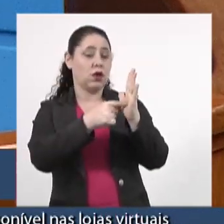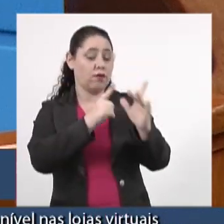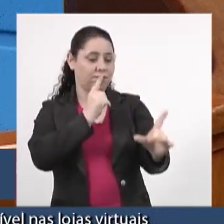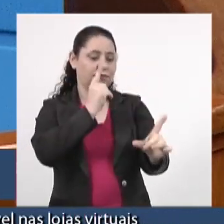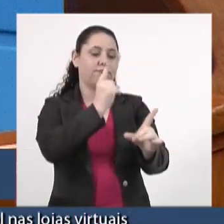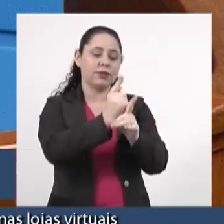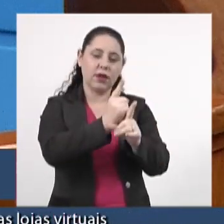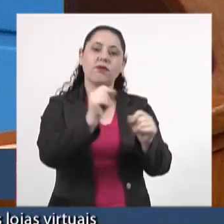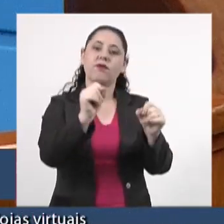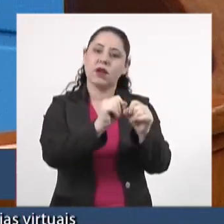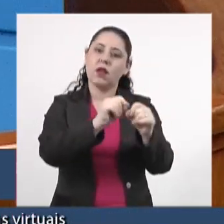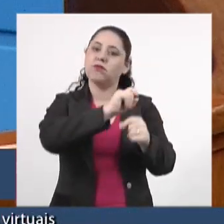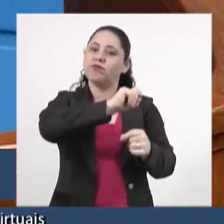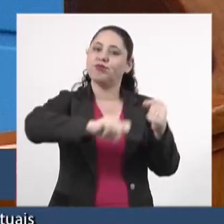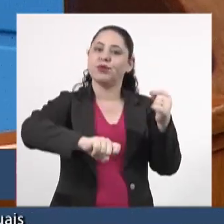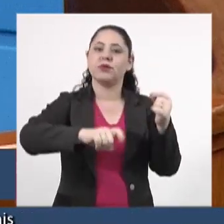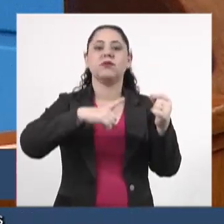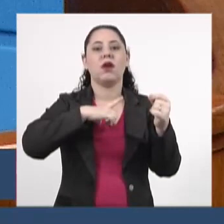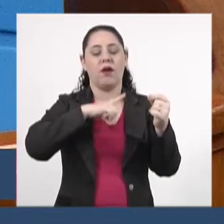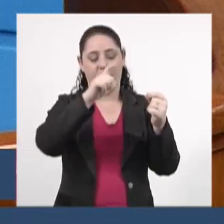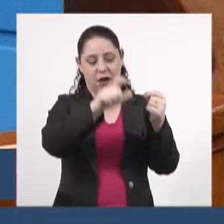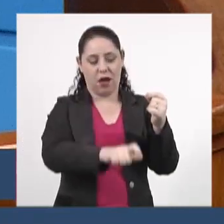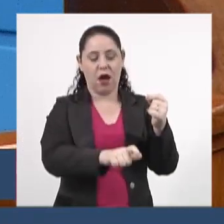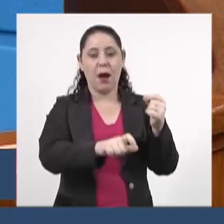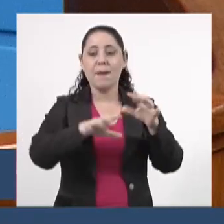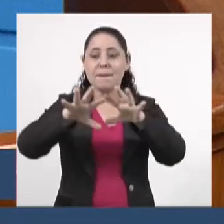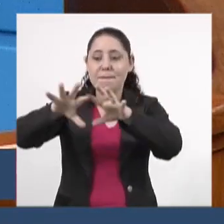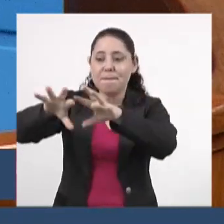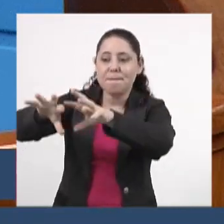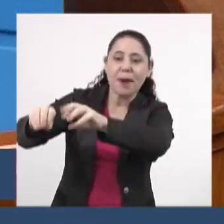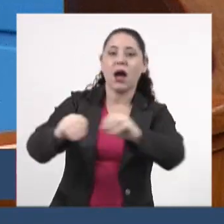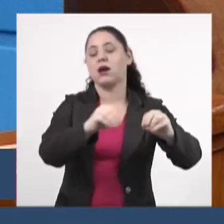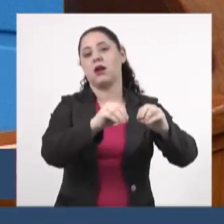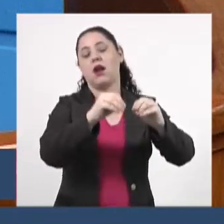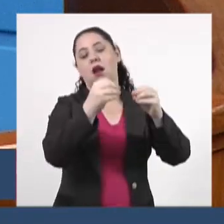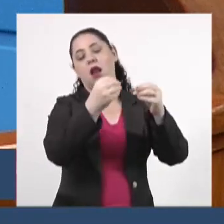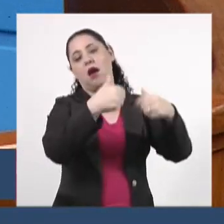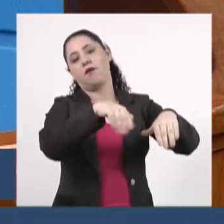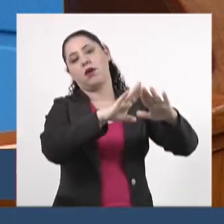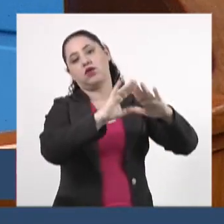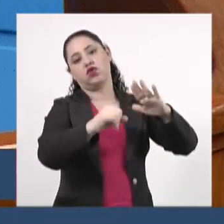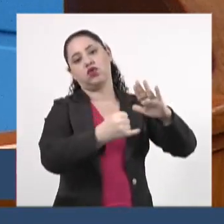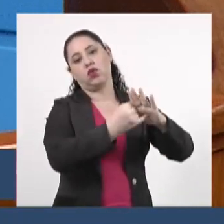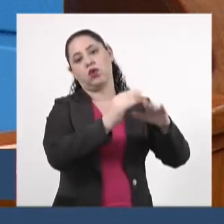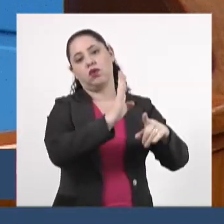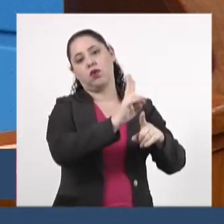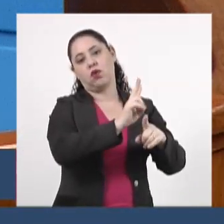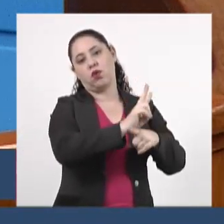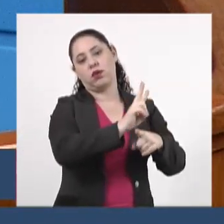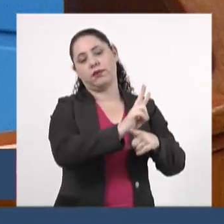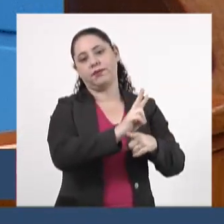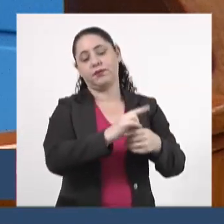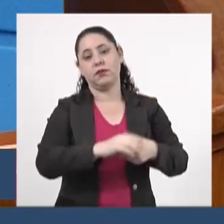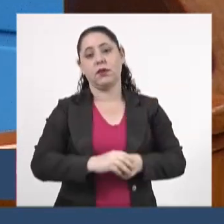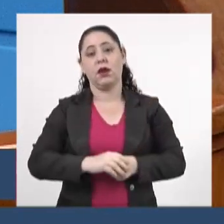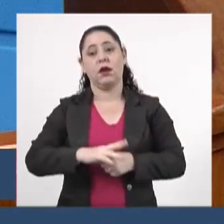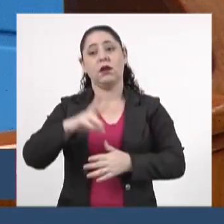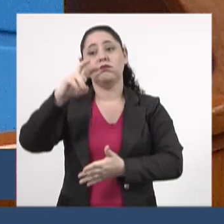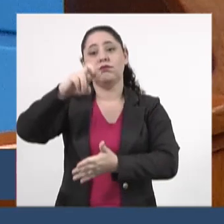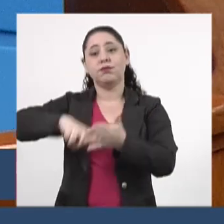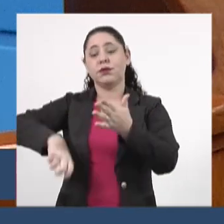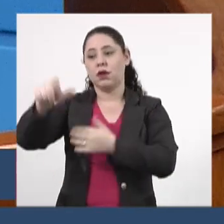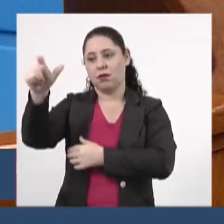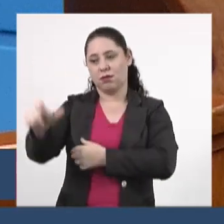constatado realmente, né, o estupro, e infelizmente, o caso de punição, né,